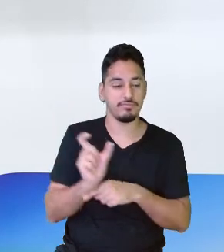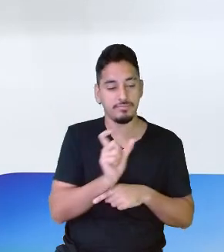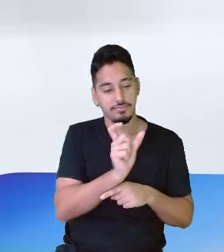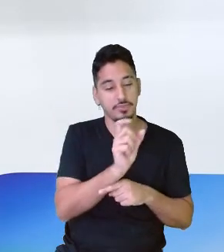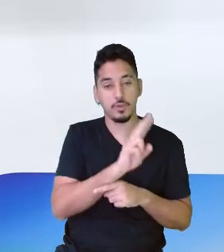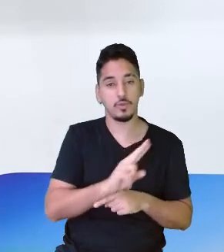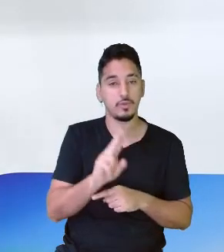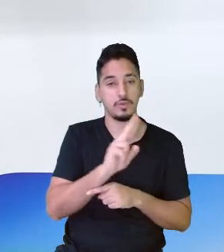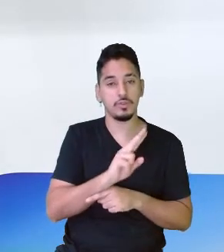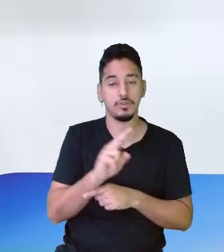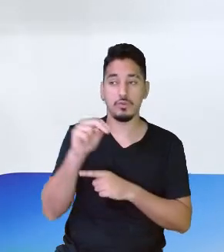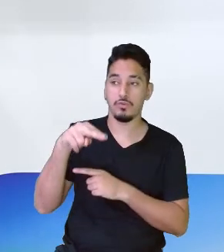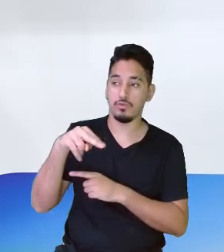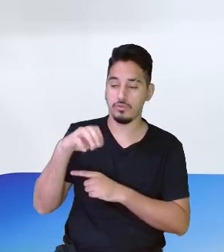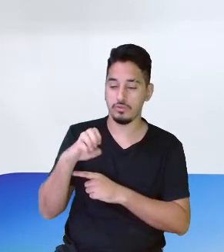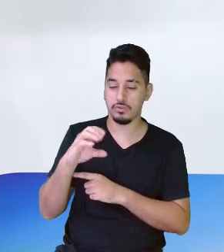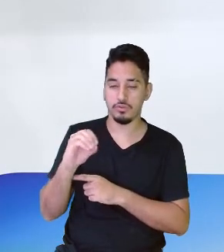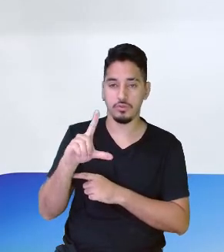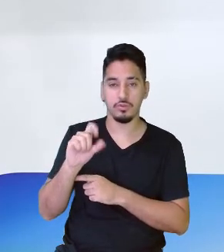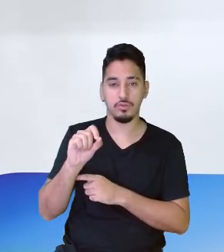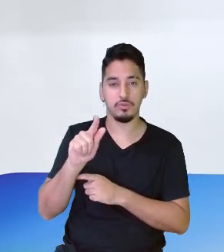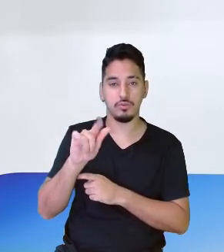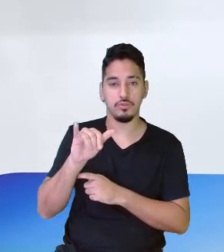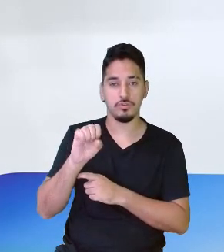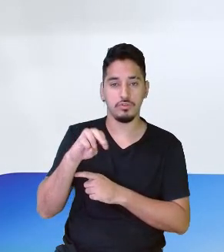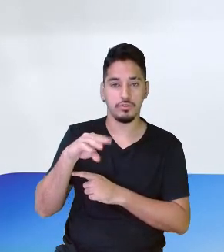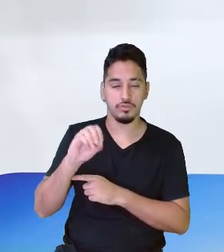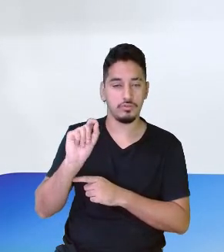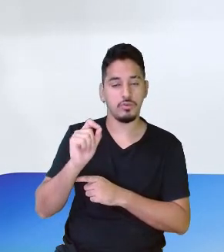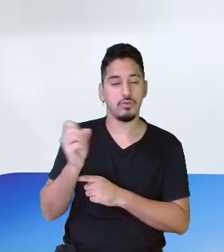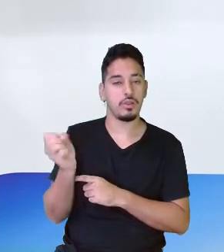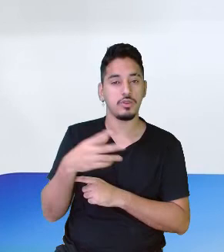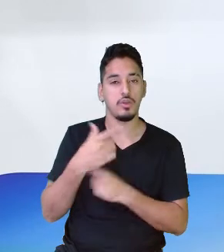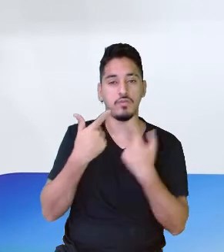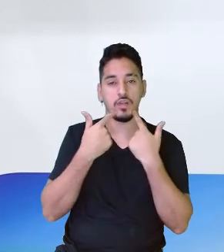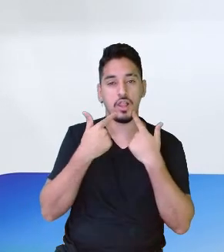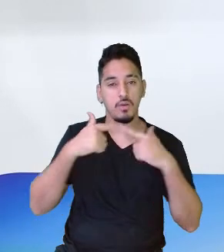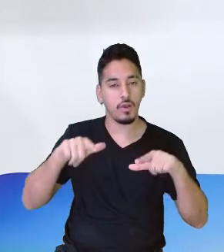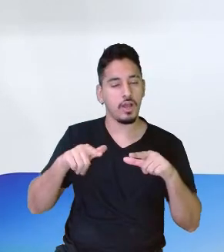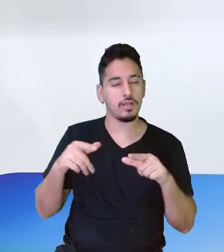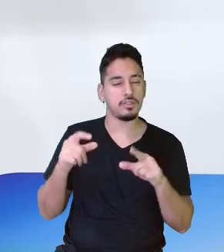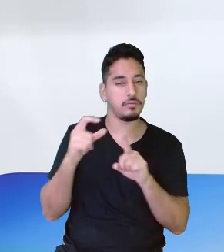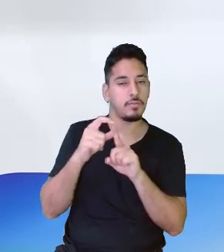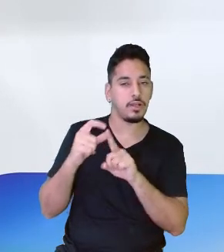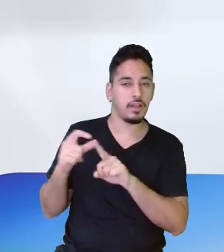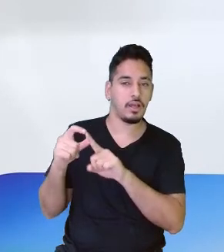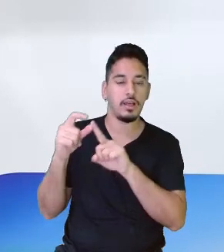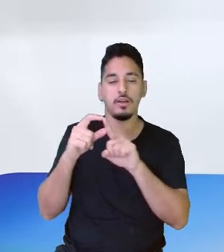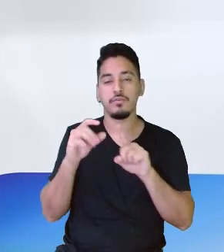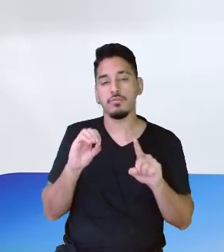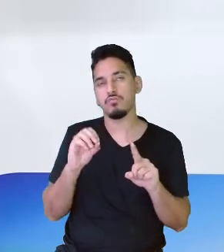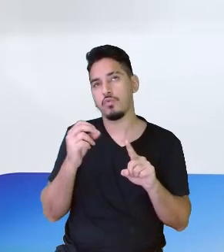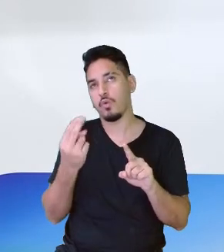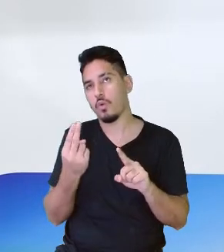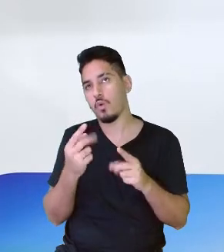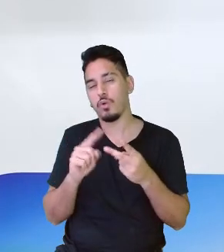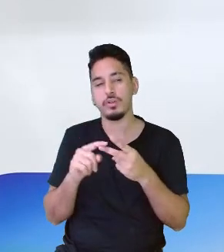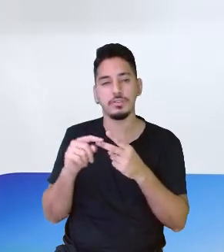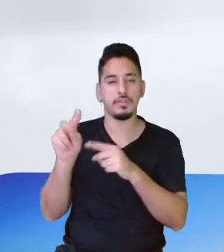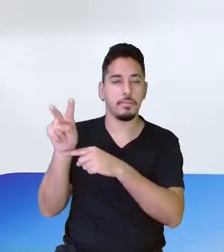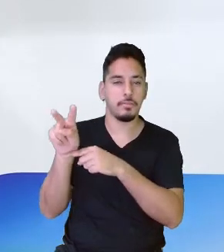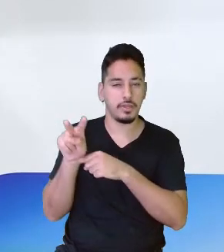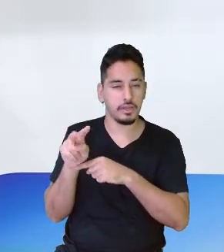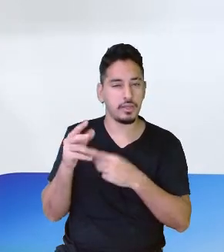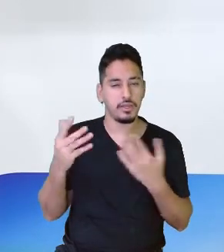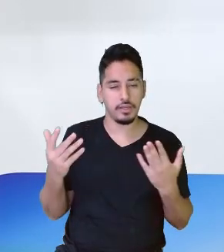essa nova acepção, ou uma nova criação de linguagem, né, de palavras, ou esse empréstimo,